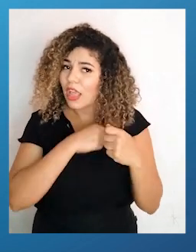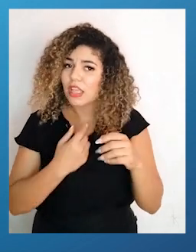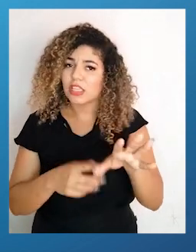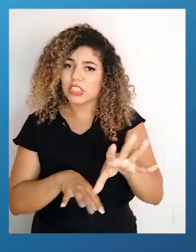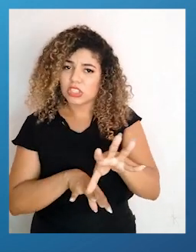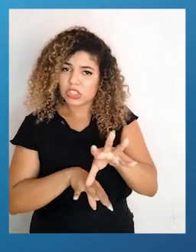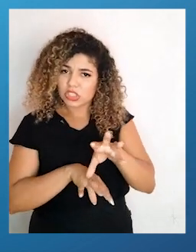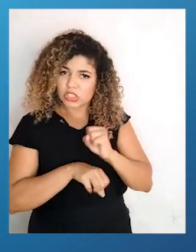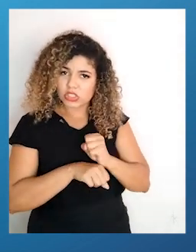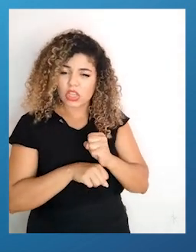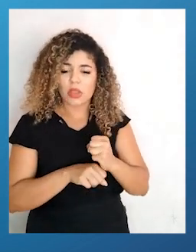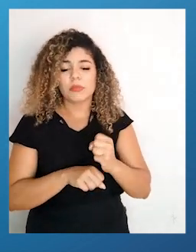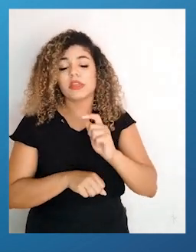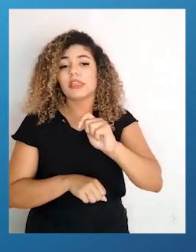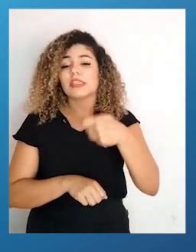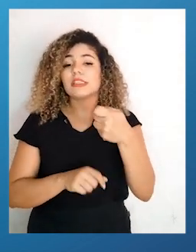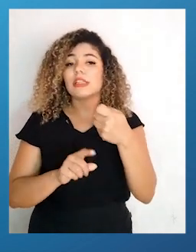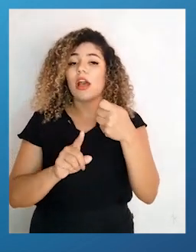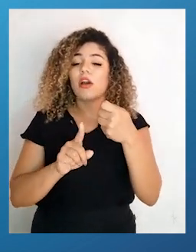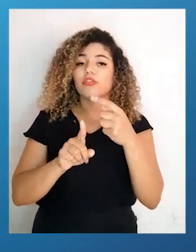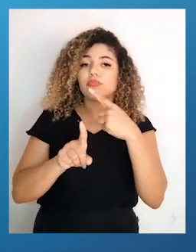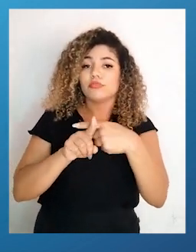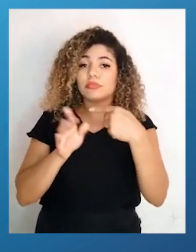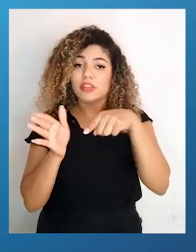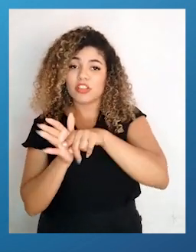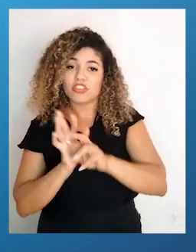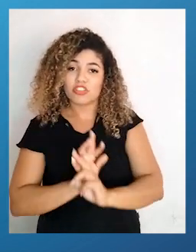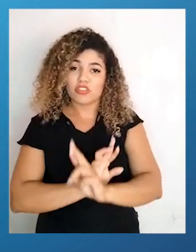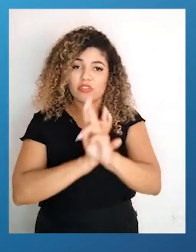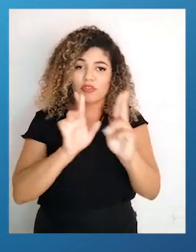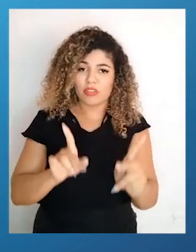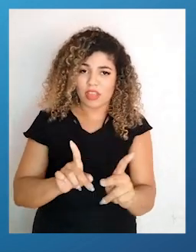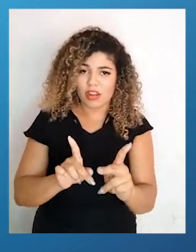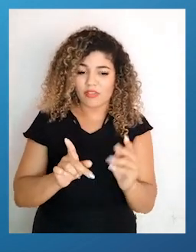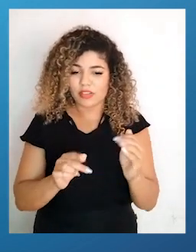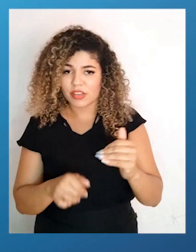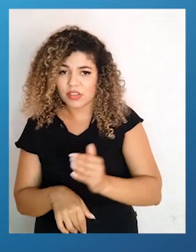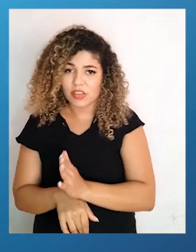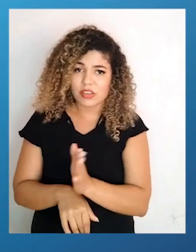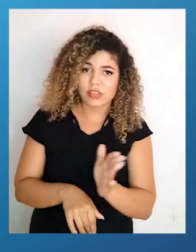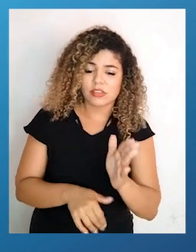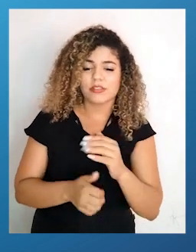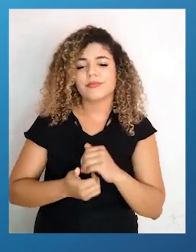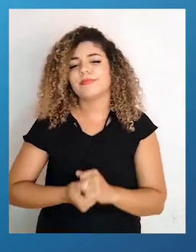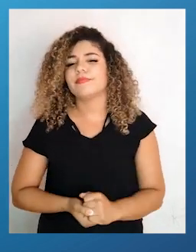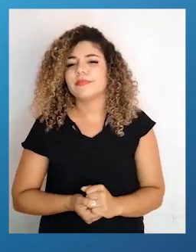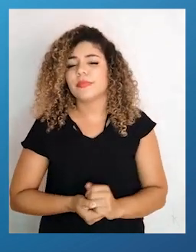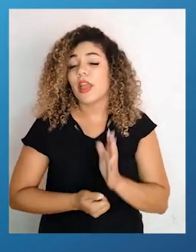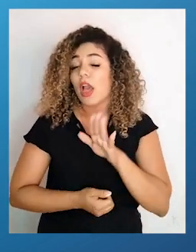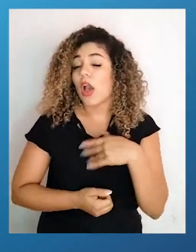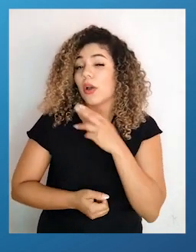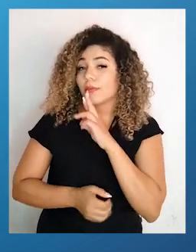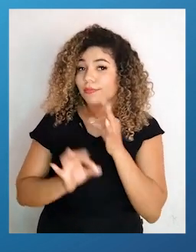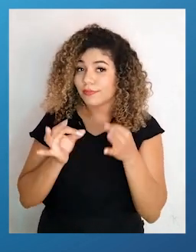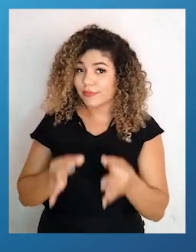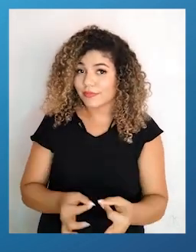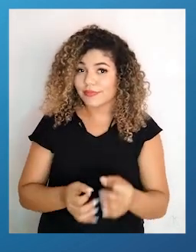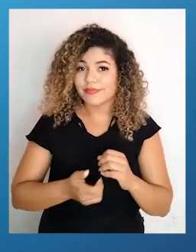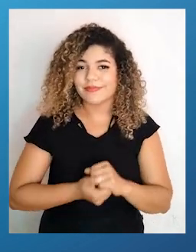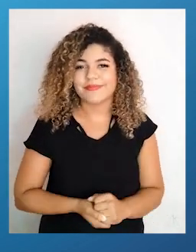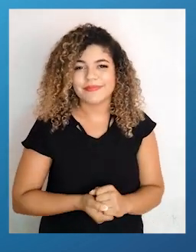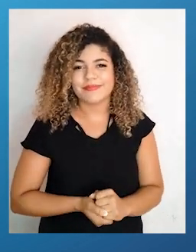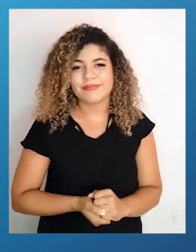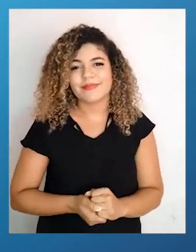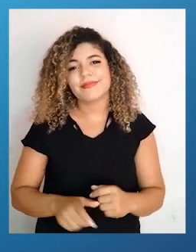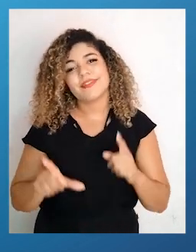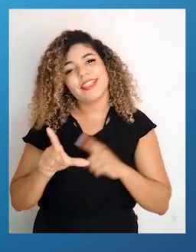sinal oposto ao da água, fazendo com que o filete sofra desvio. Qual é a nossa resposta correta?